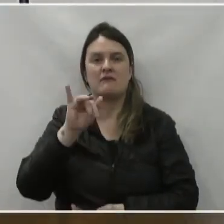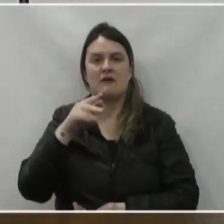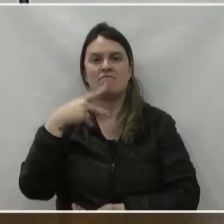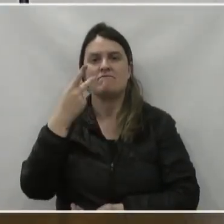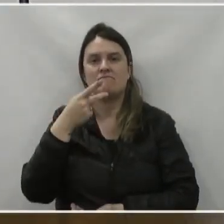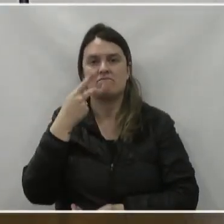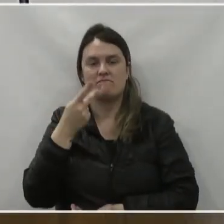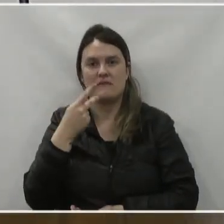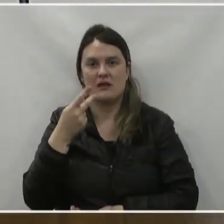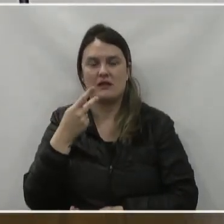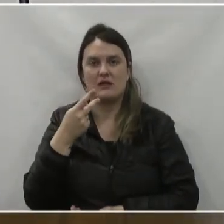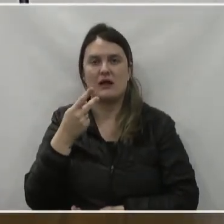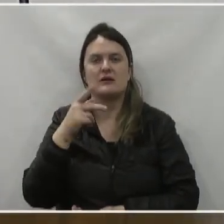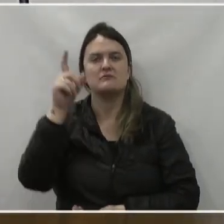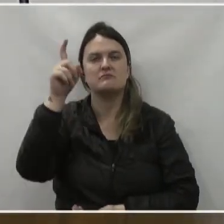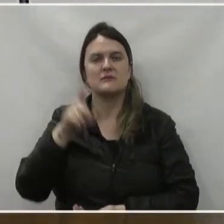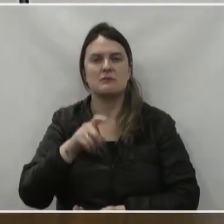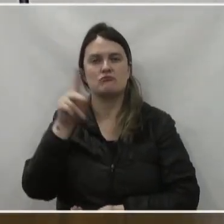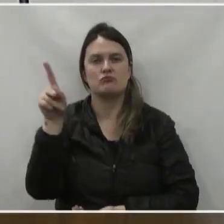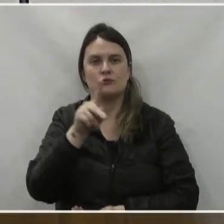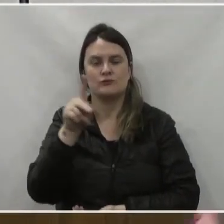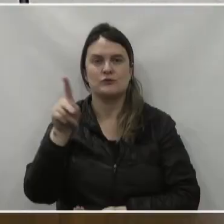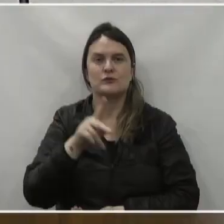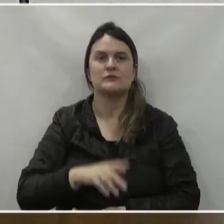falar sobre ser professor.